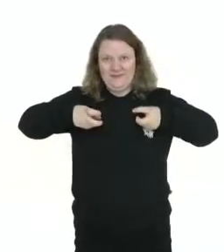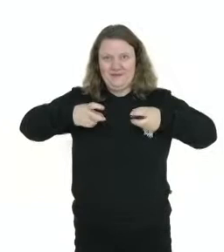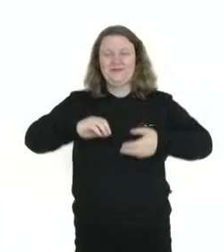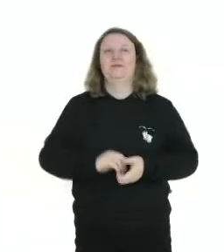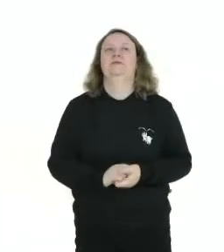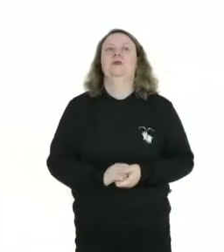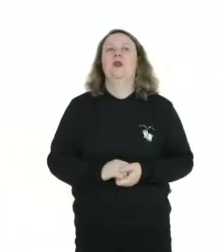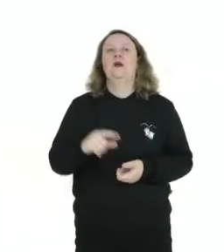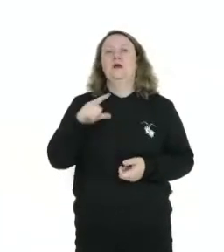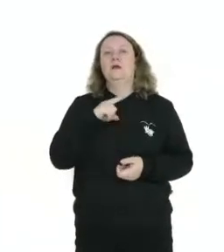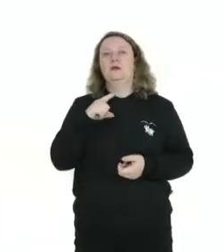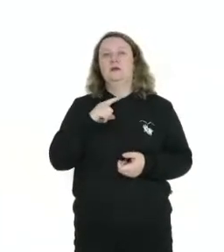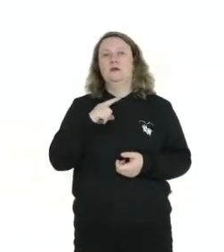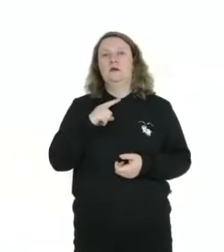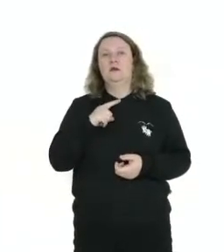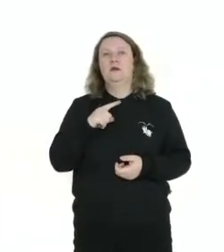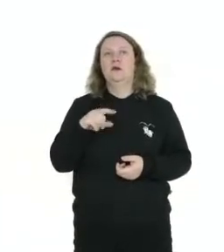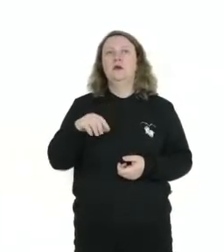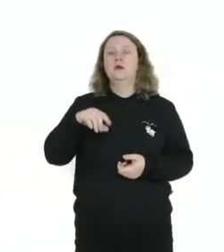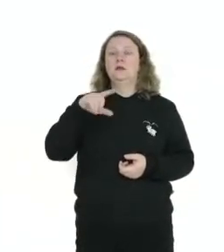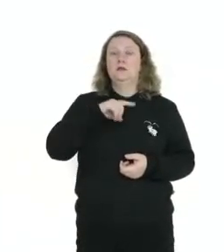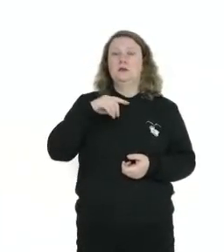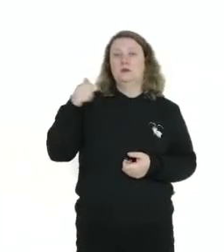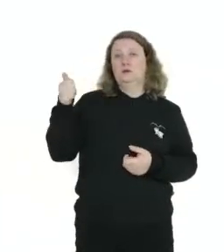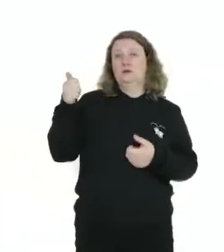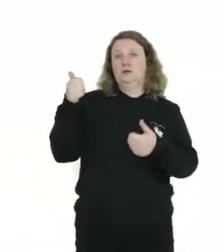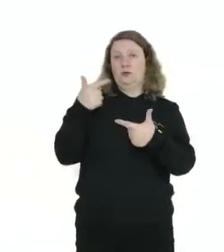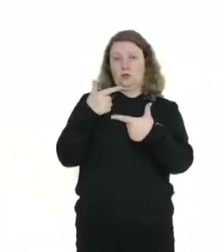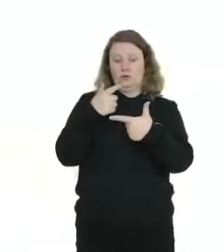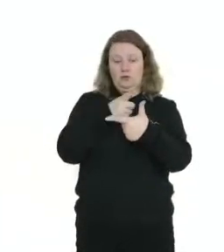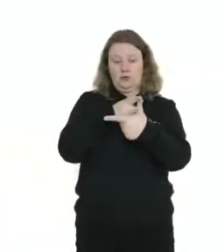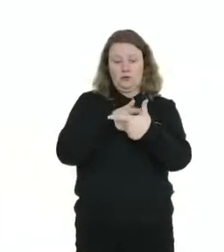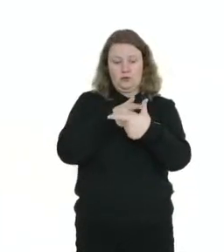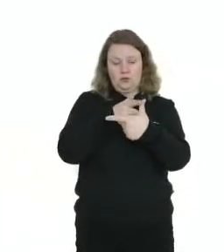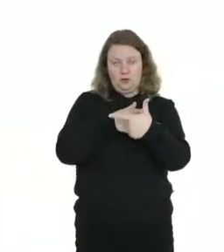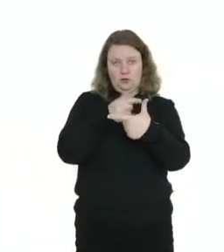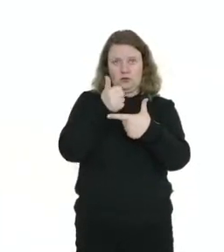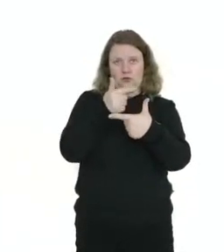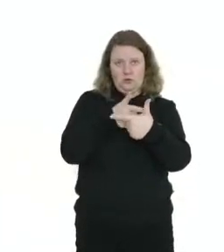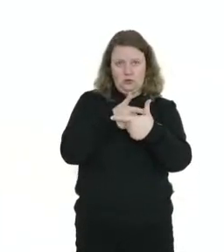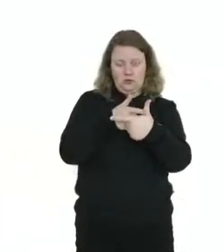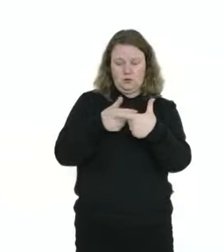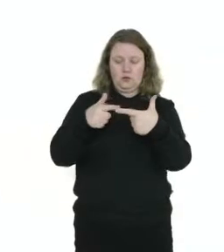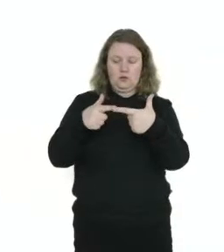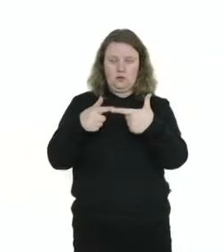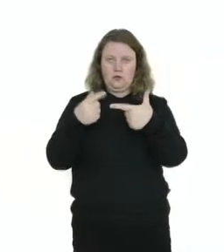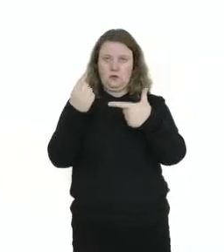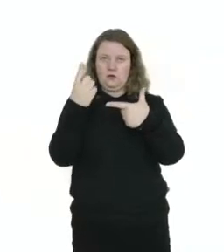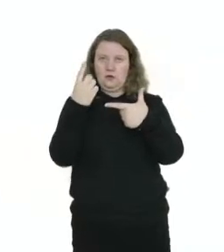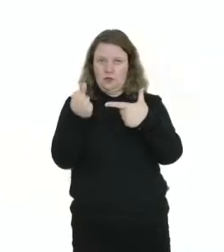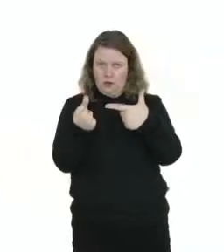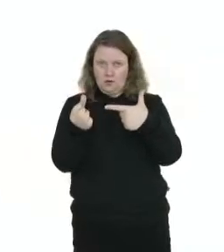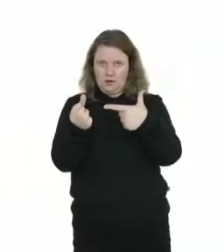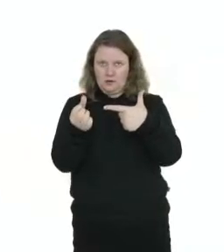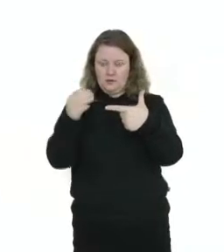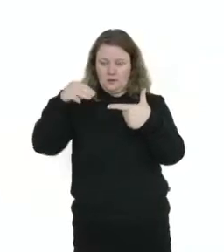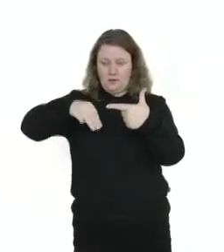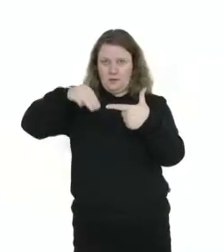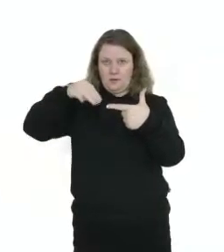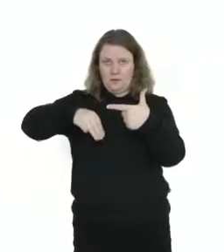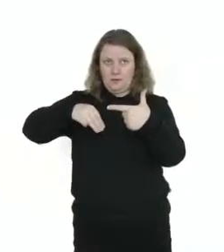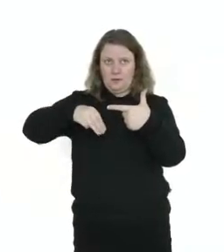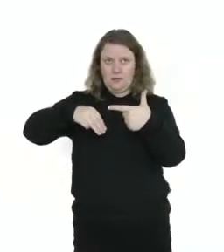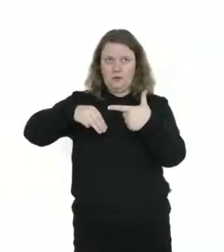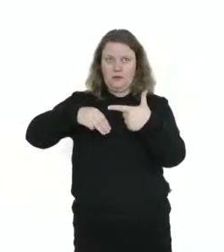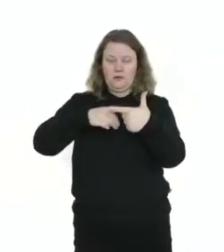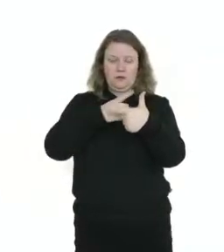tem frentes de 12 metros e 16 metros em duas ruas que formam um ângulo de 90 graus. Então, nós